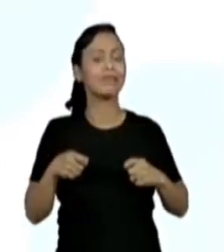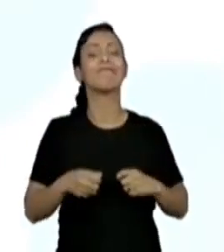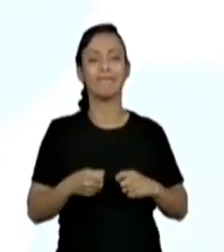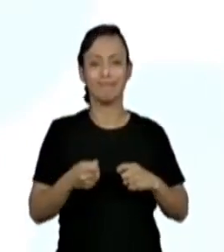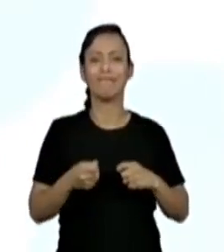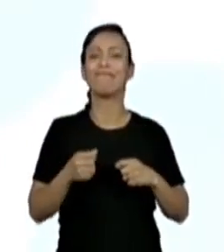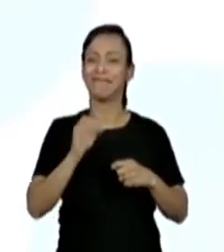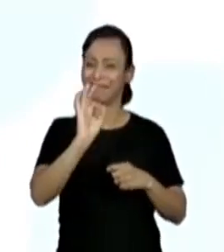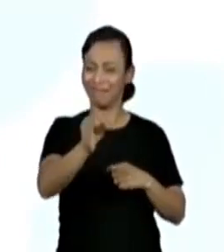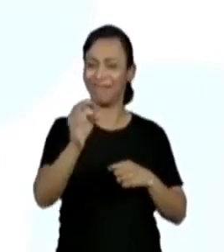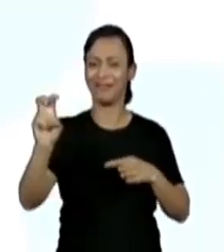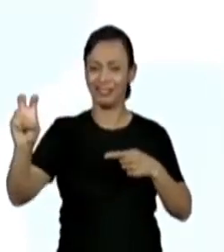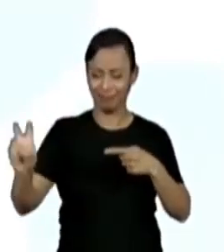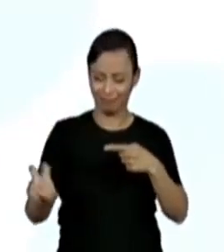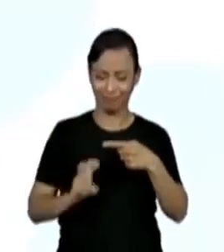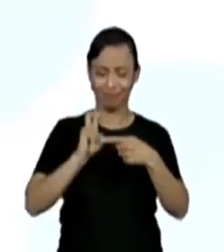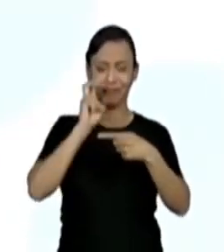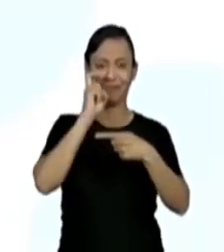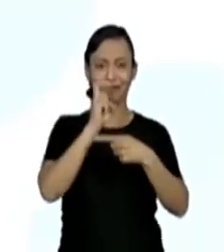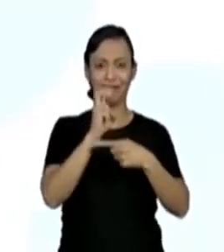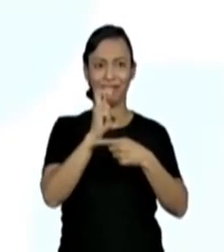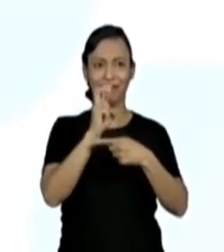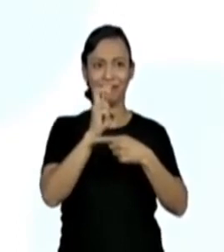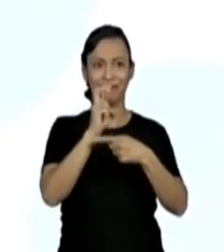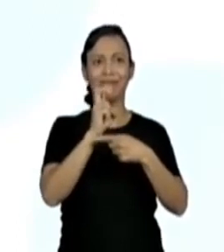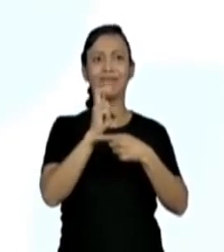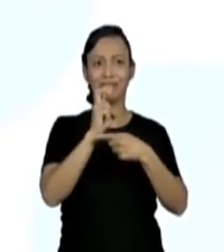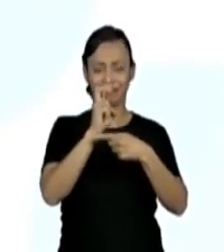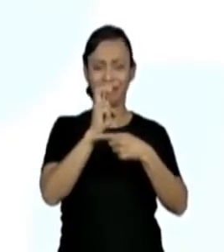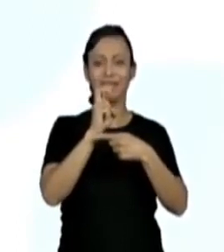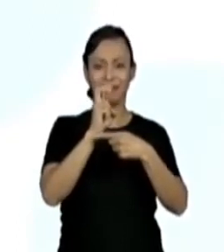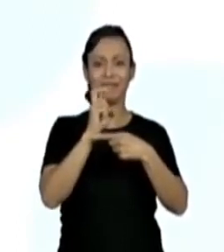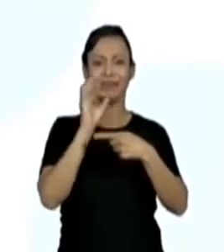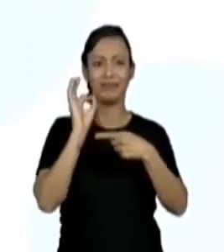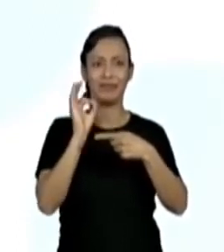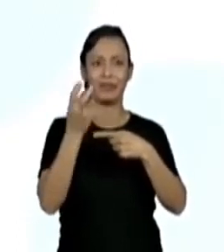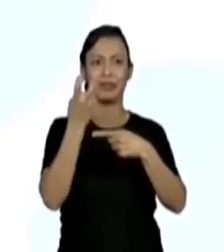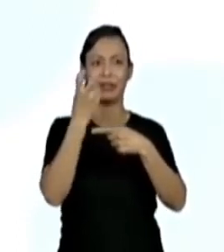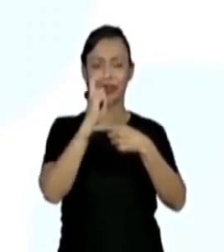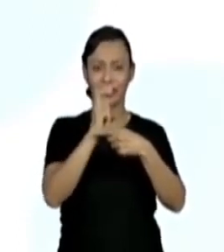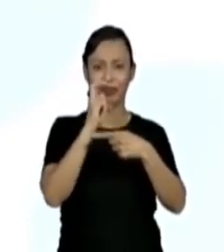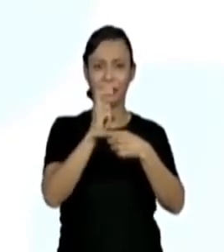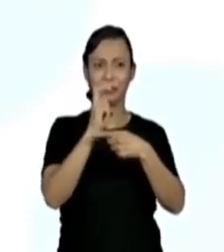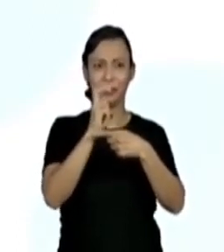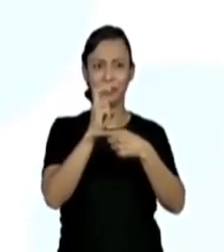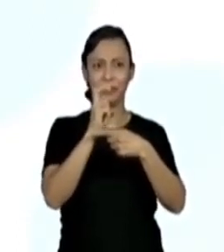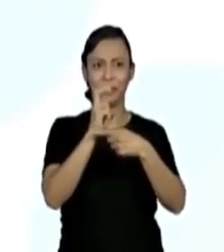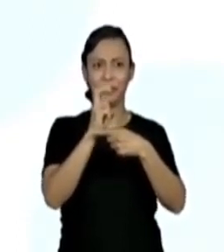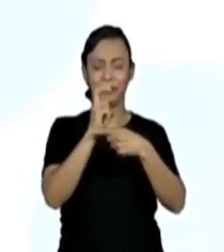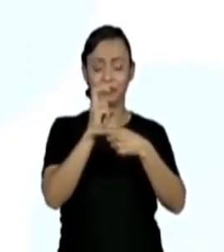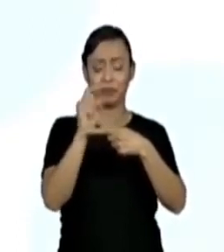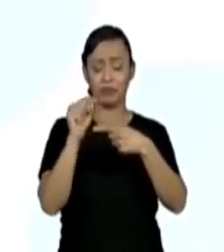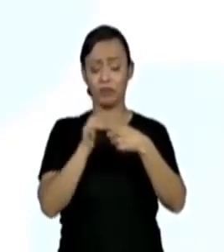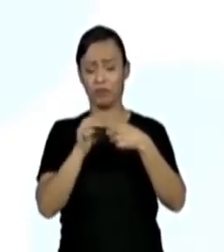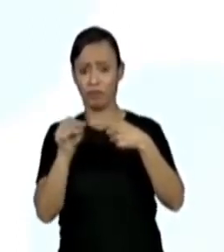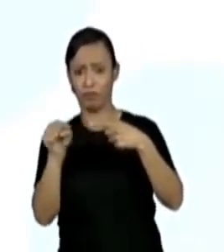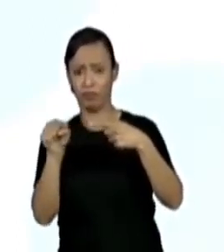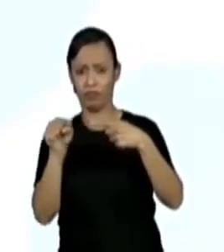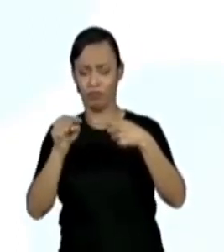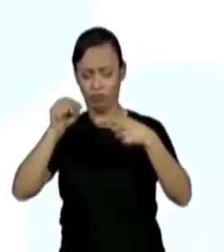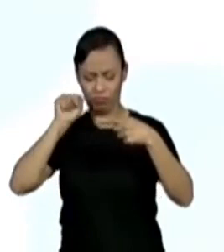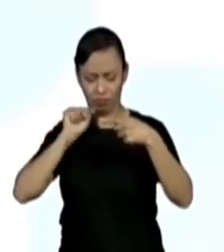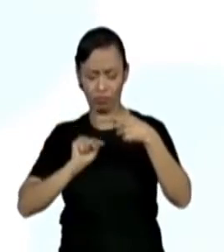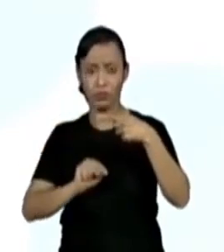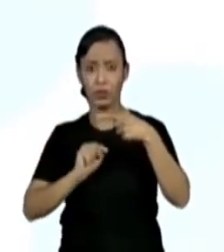o cinco no lugar do numerador não é e no lugar